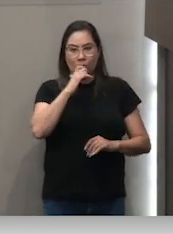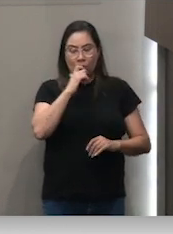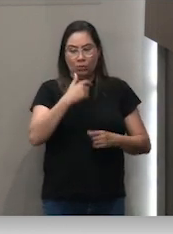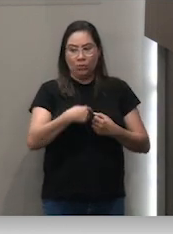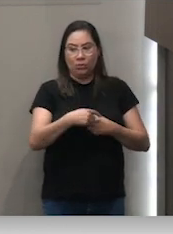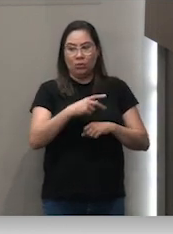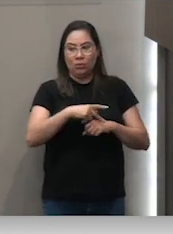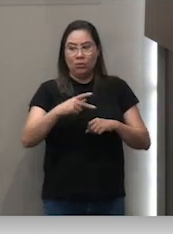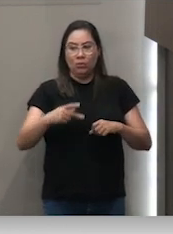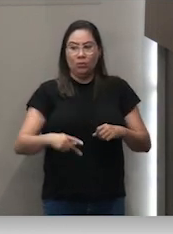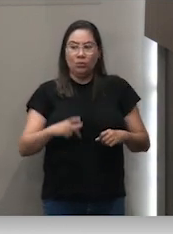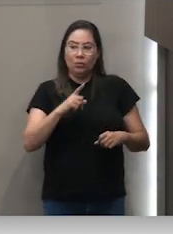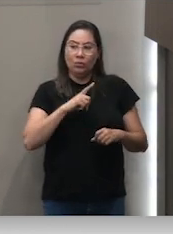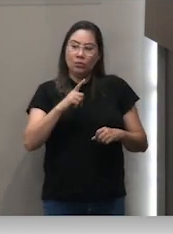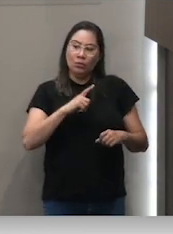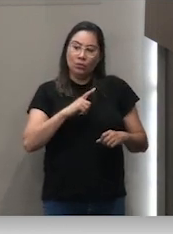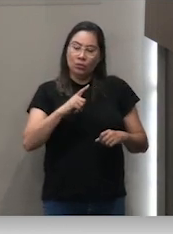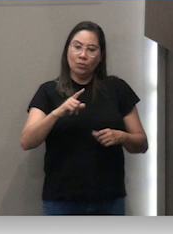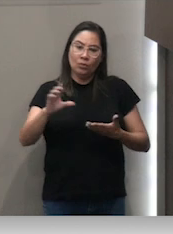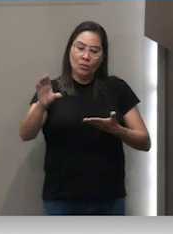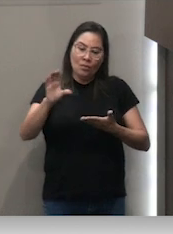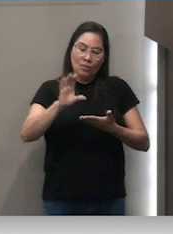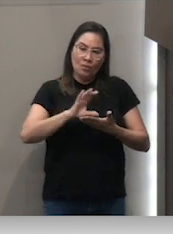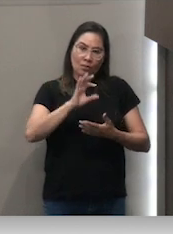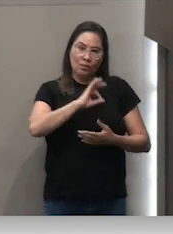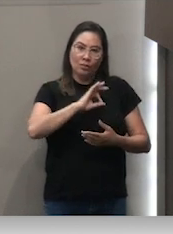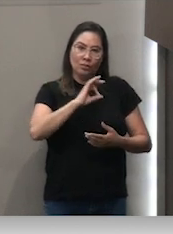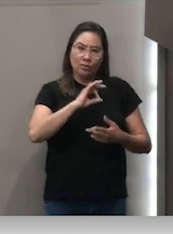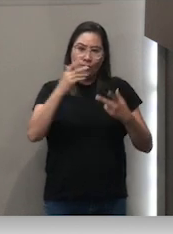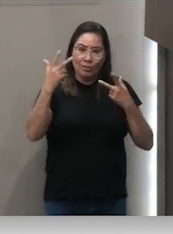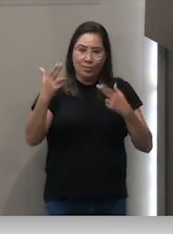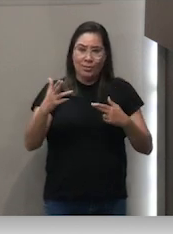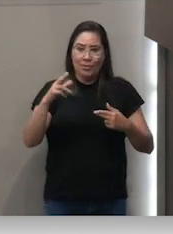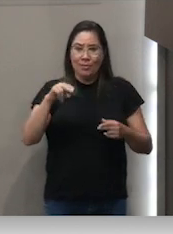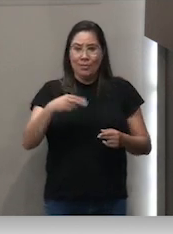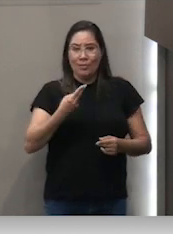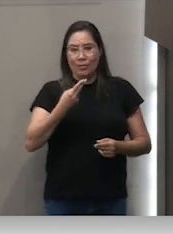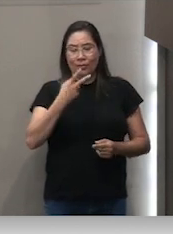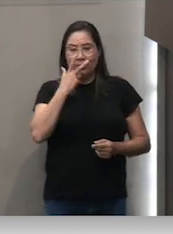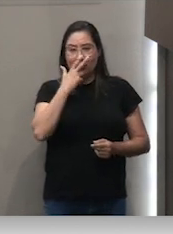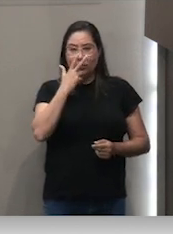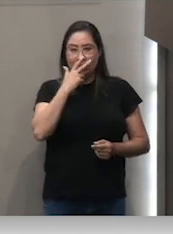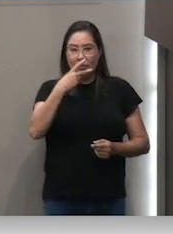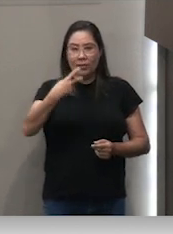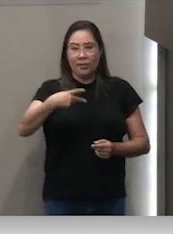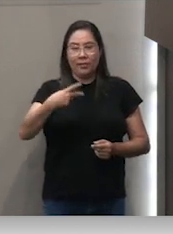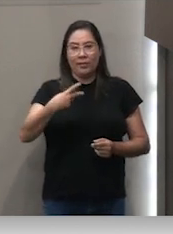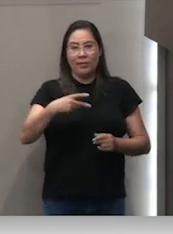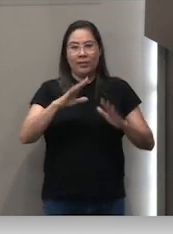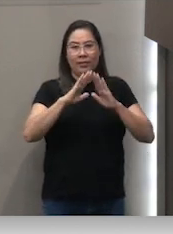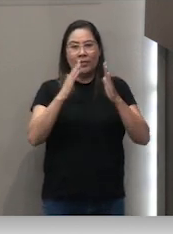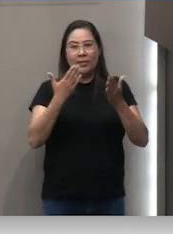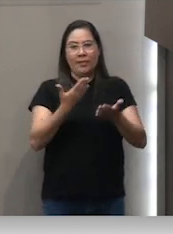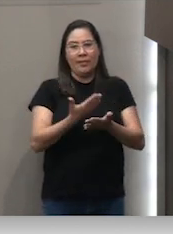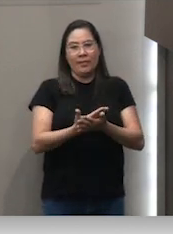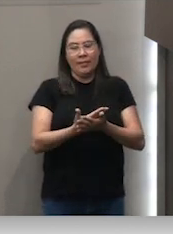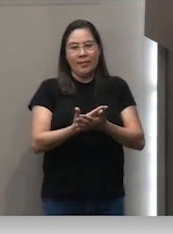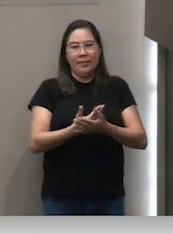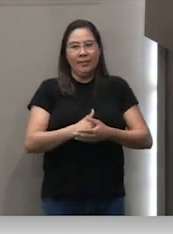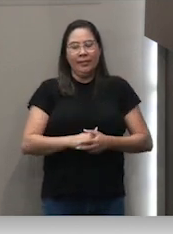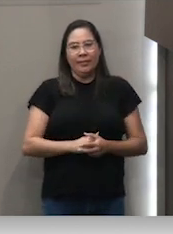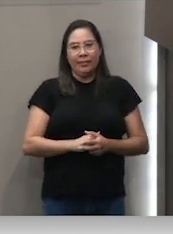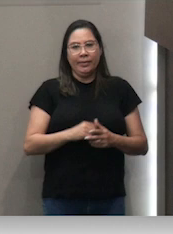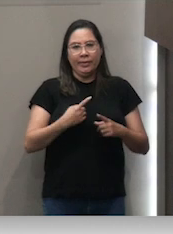Fundo recebam gratificação igual ou assemelhante aos vice-diretores das escolas de ensino fundamental. Então, quando